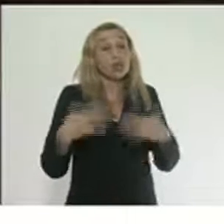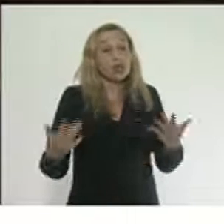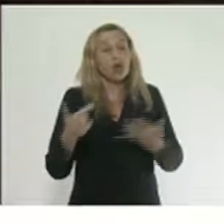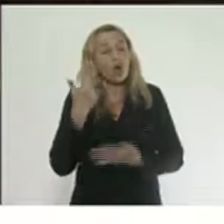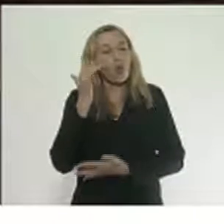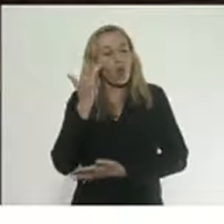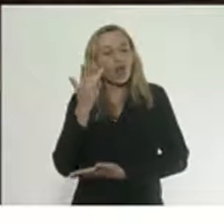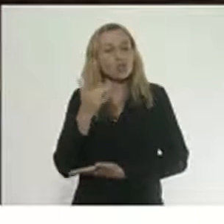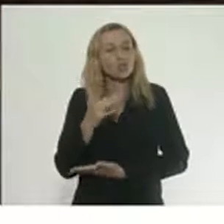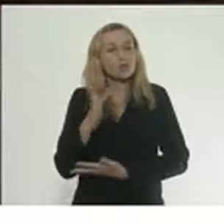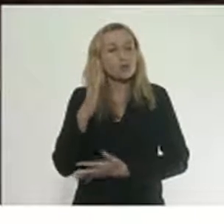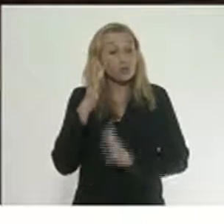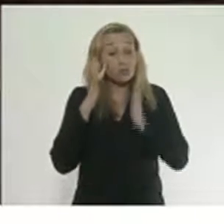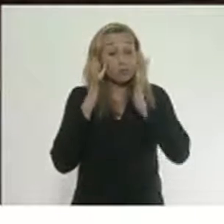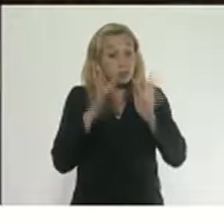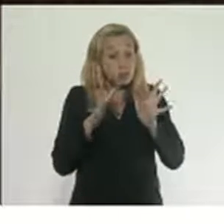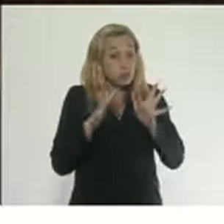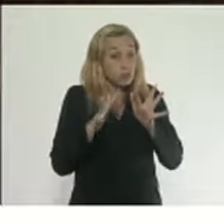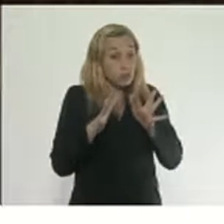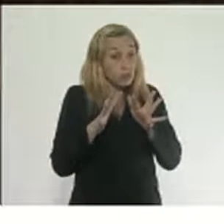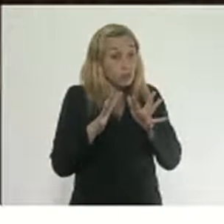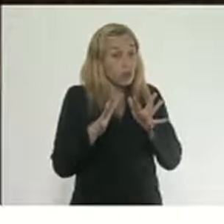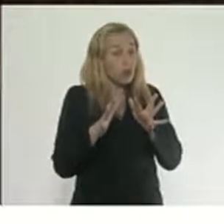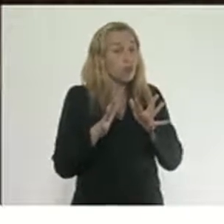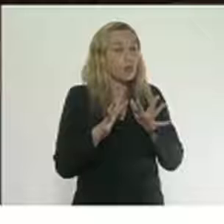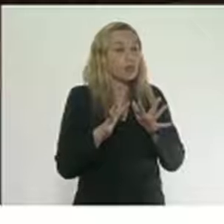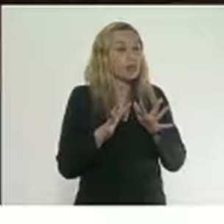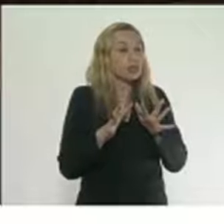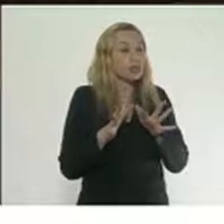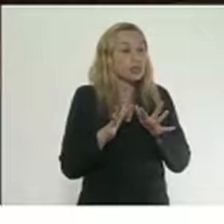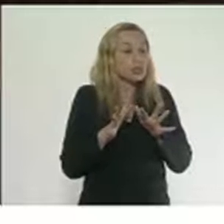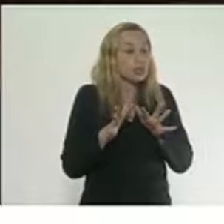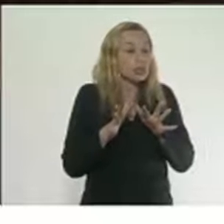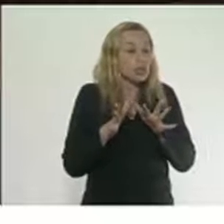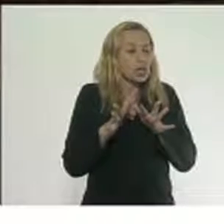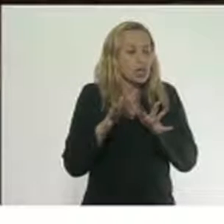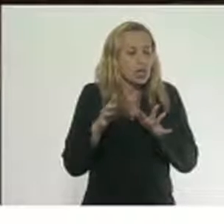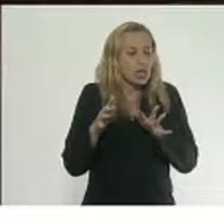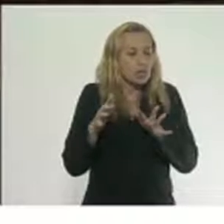realmente ficar atento, nós devemos